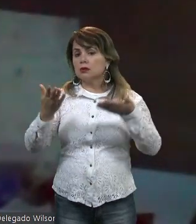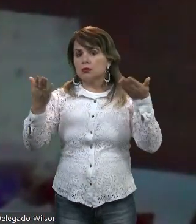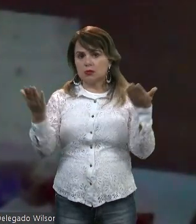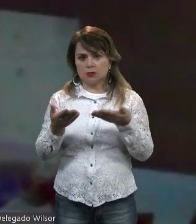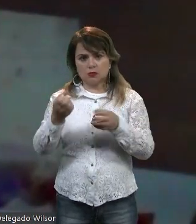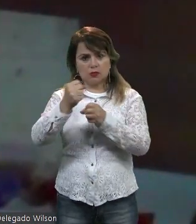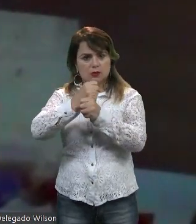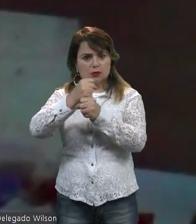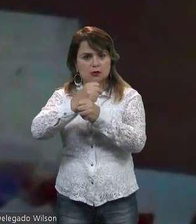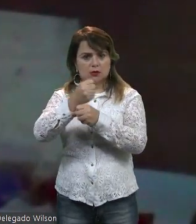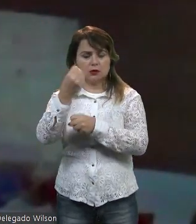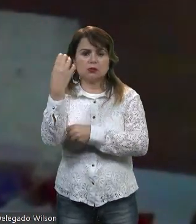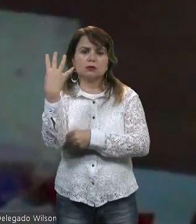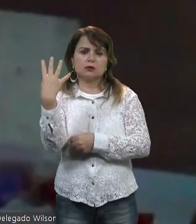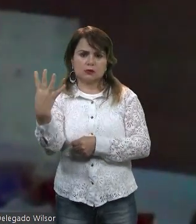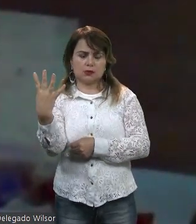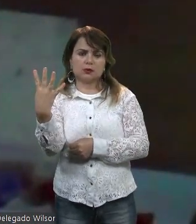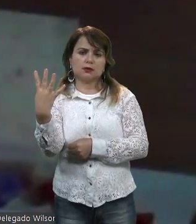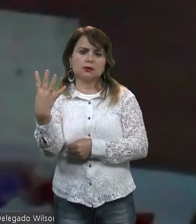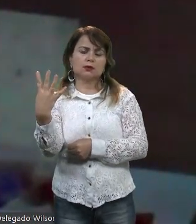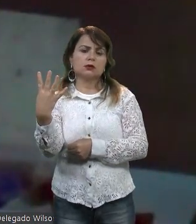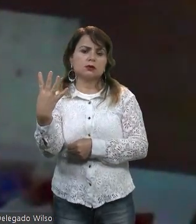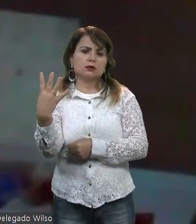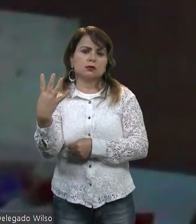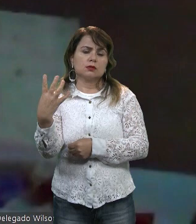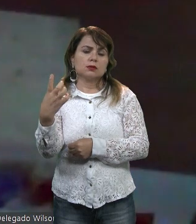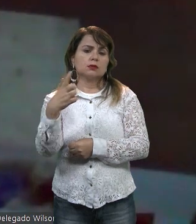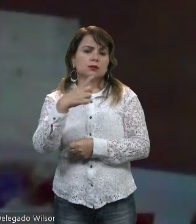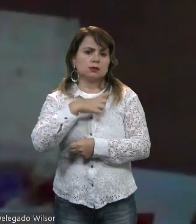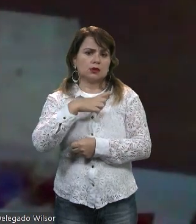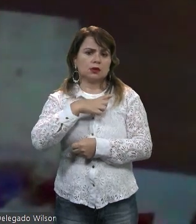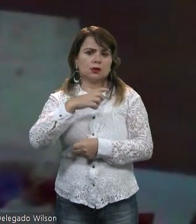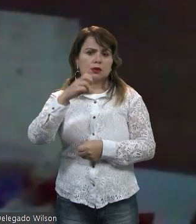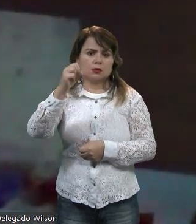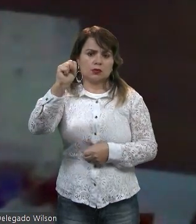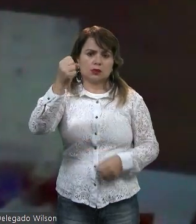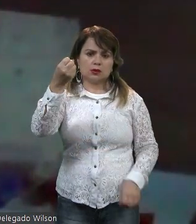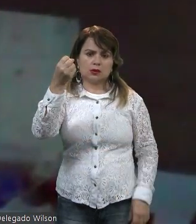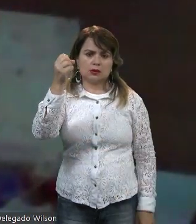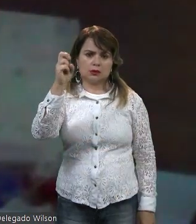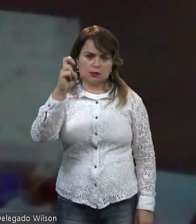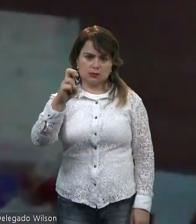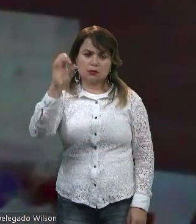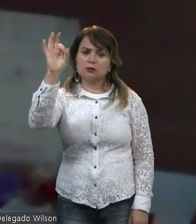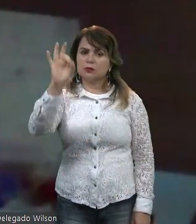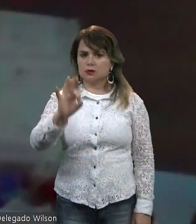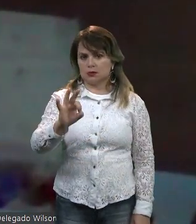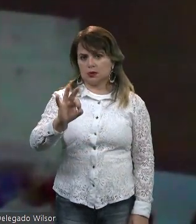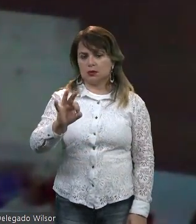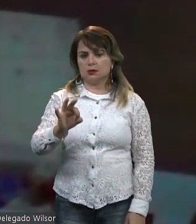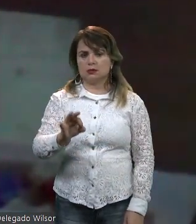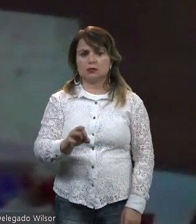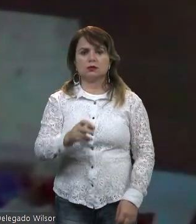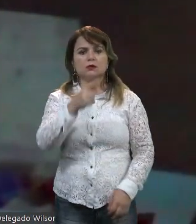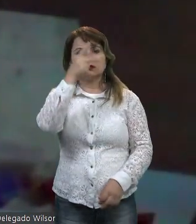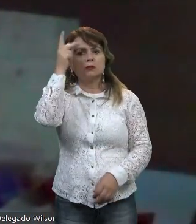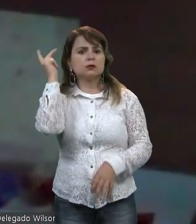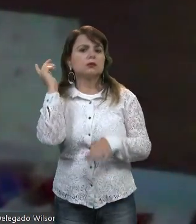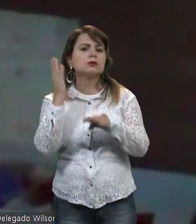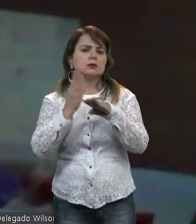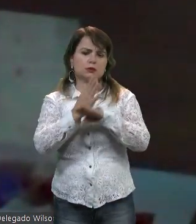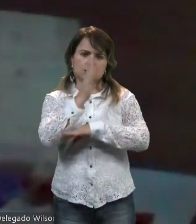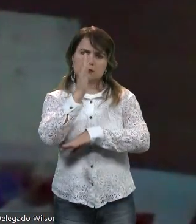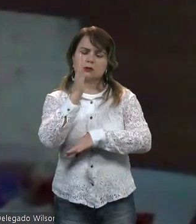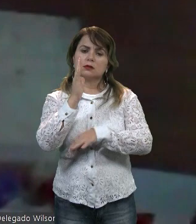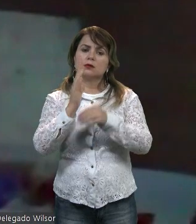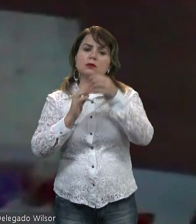4 anos com um índice de 85% de aprovação. Não é brincadeira isso num